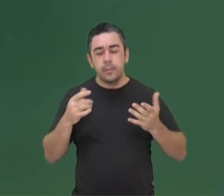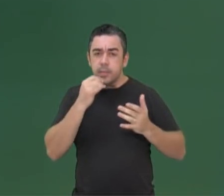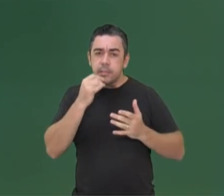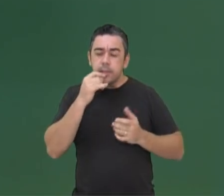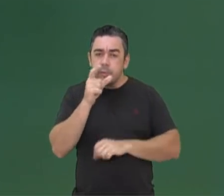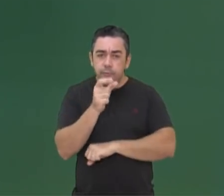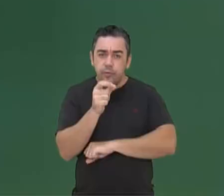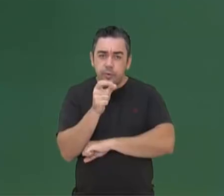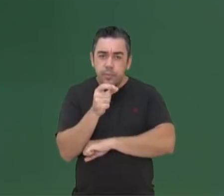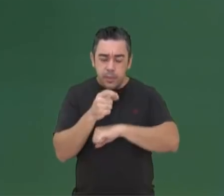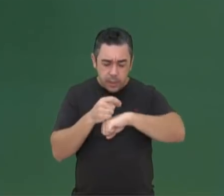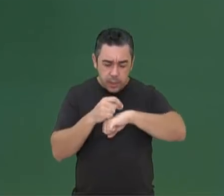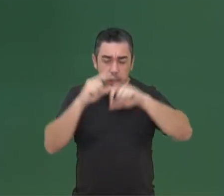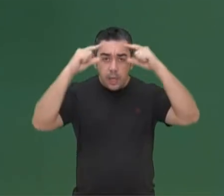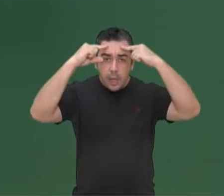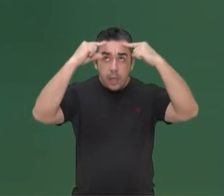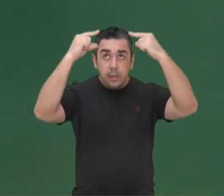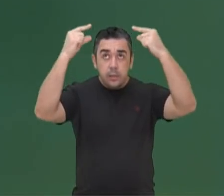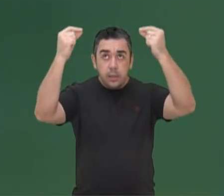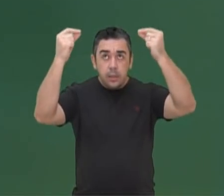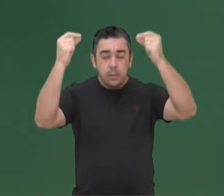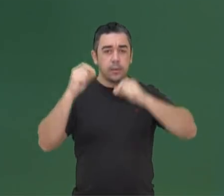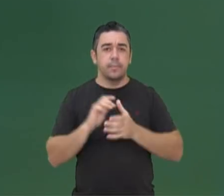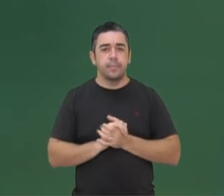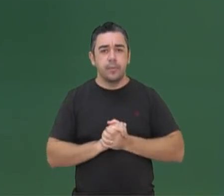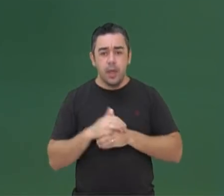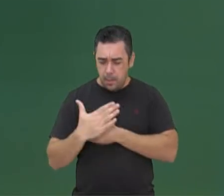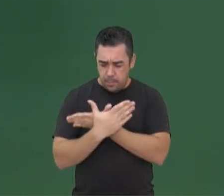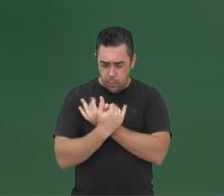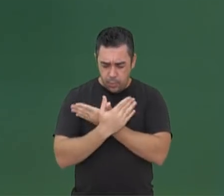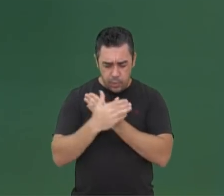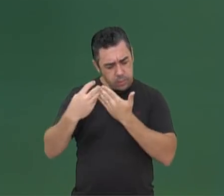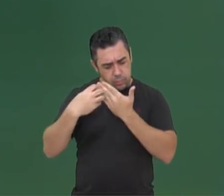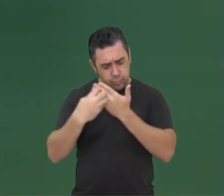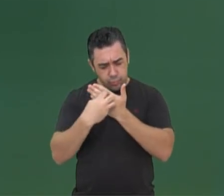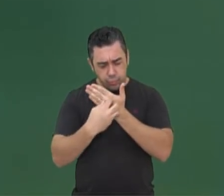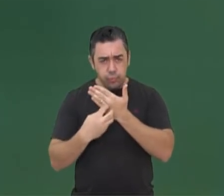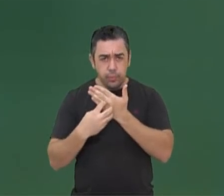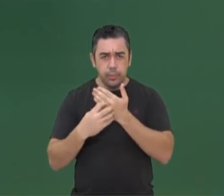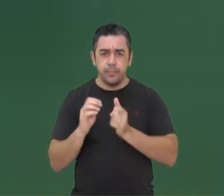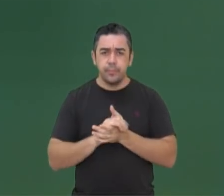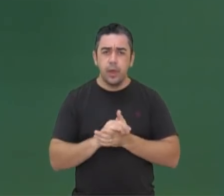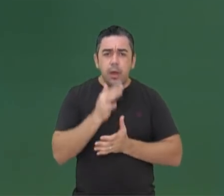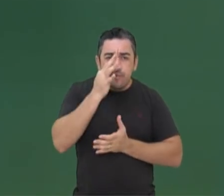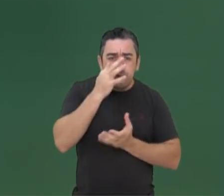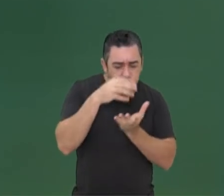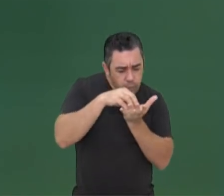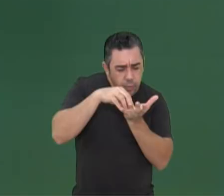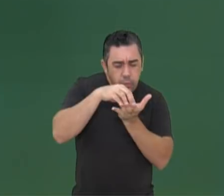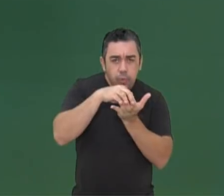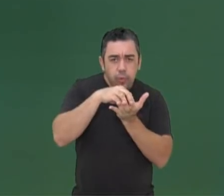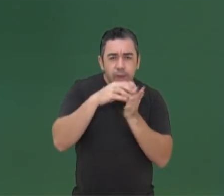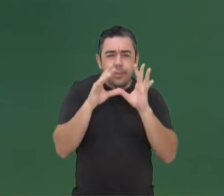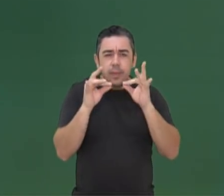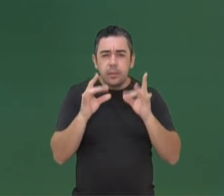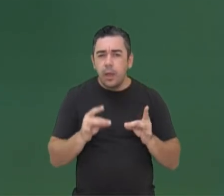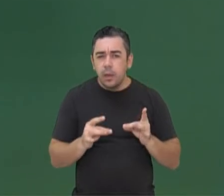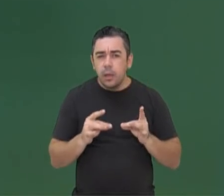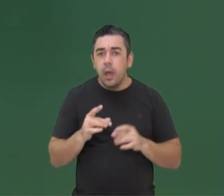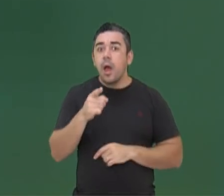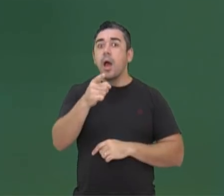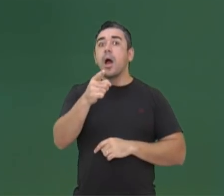exemplo, da formiga, a asa da borboleta, o pólen da flor, um detalhe dessas folhas. Quem